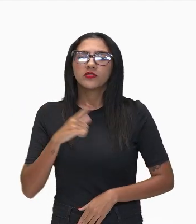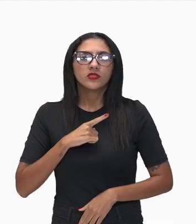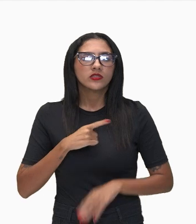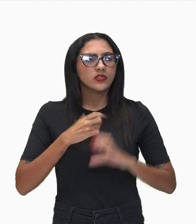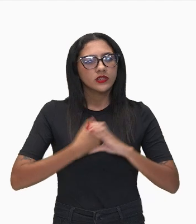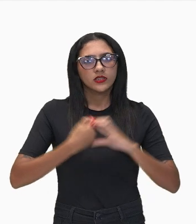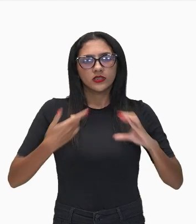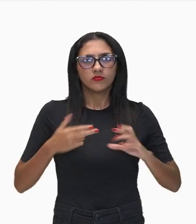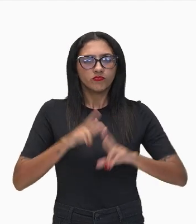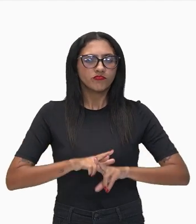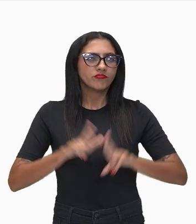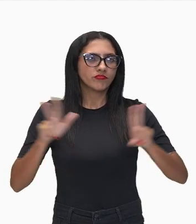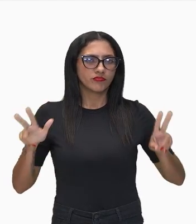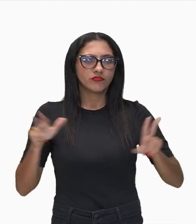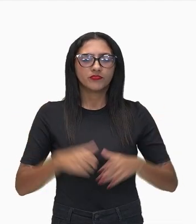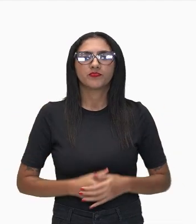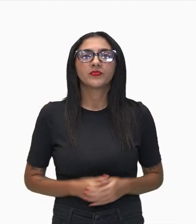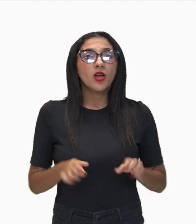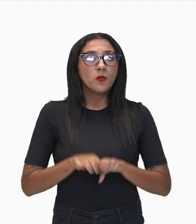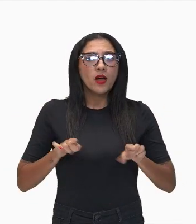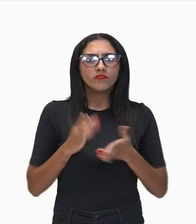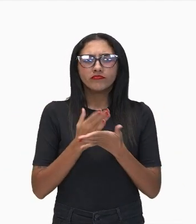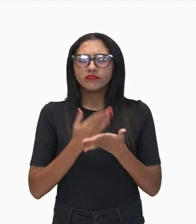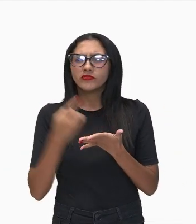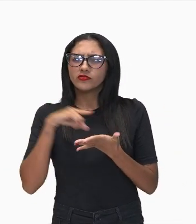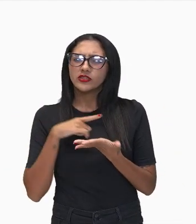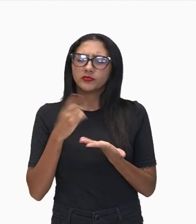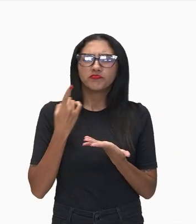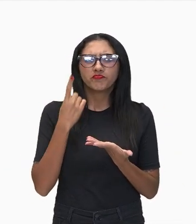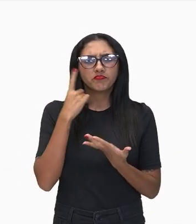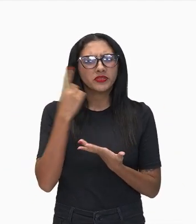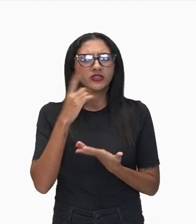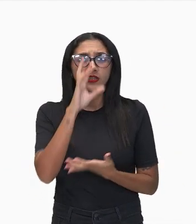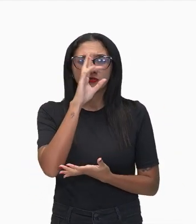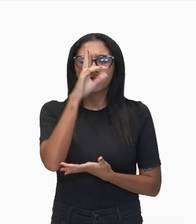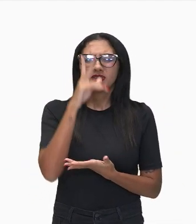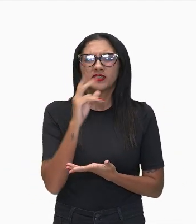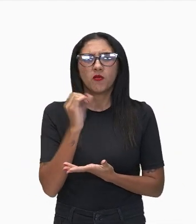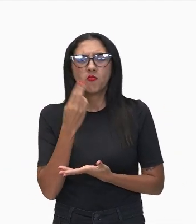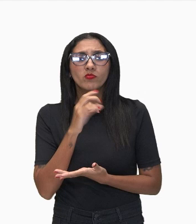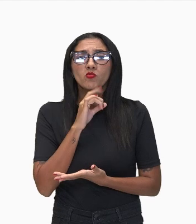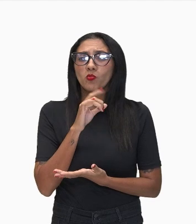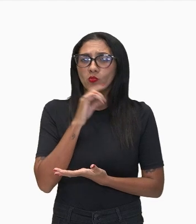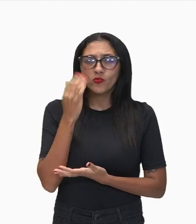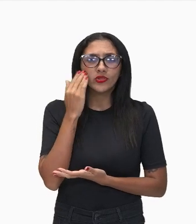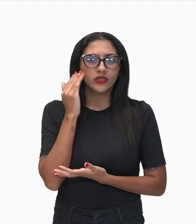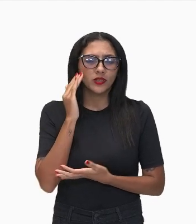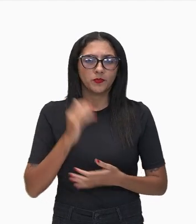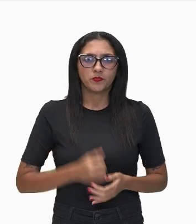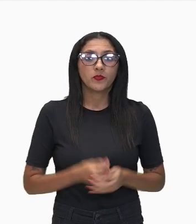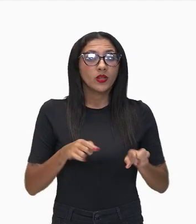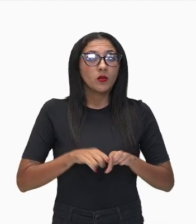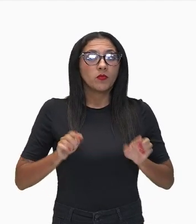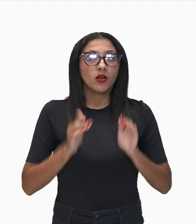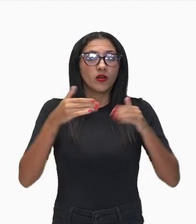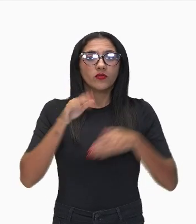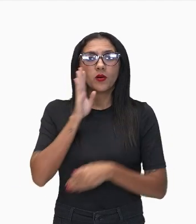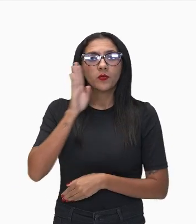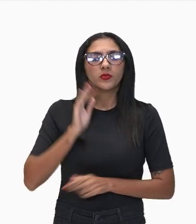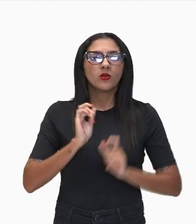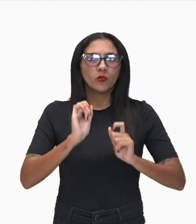diferenciam, mas que muitas vezes eles são tratados como sinônimos. Mas o enfoque, a abordagem, ela